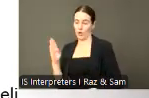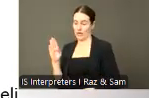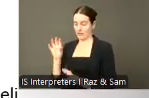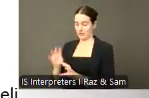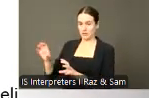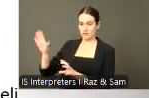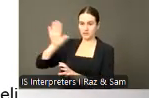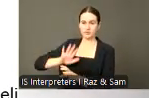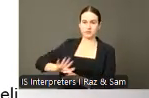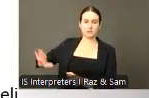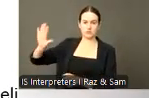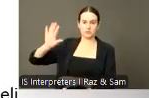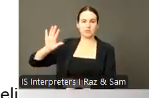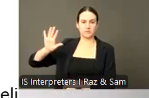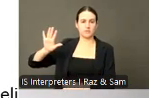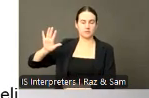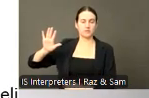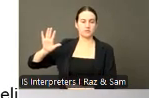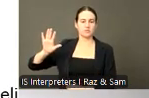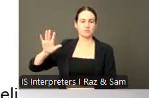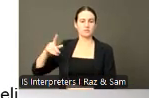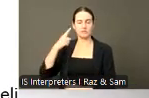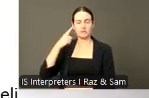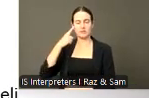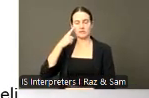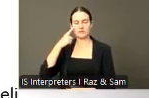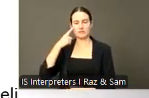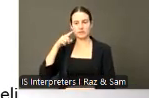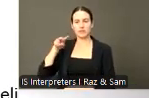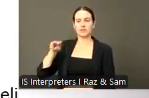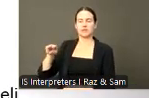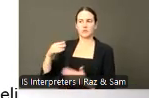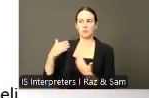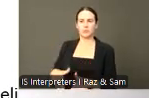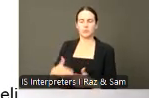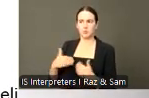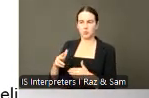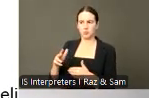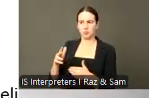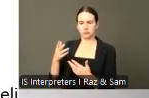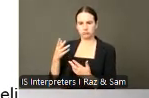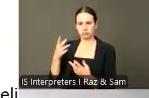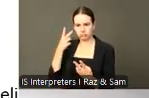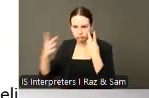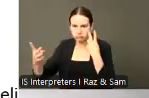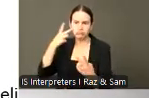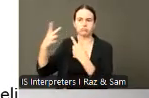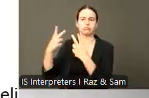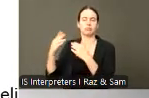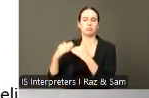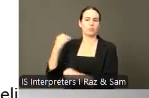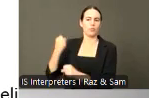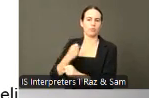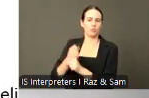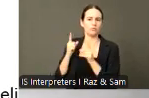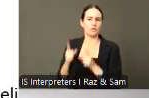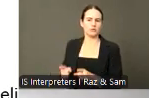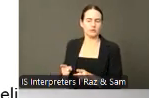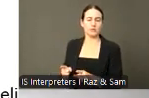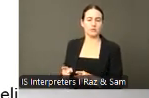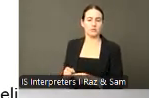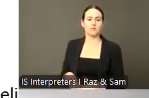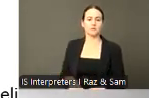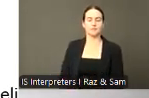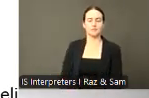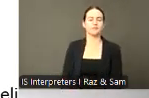que há mais facilidade para eliminação, para mostrar a análise que foi feita das